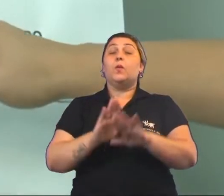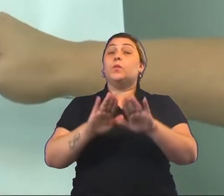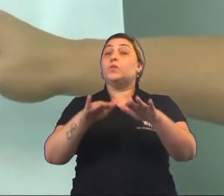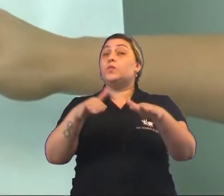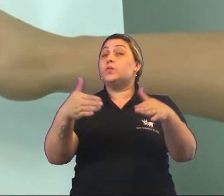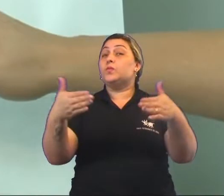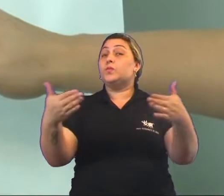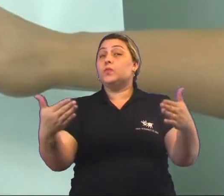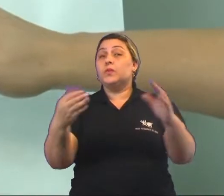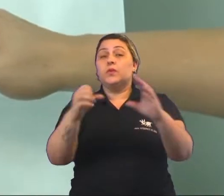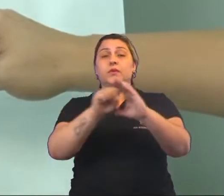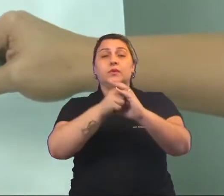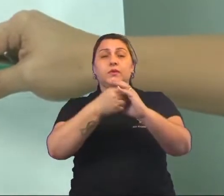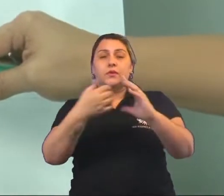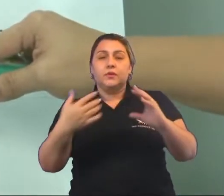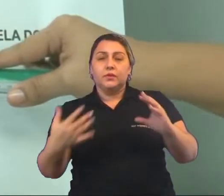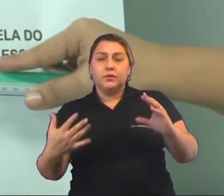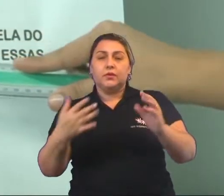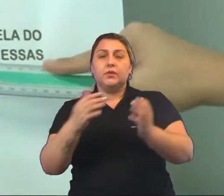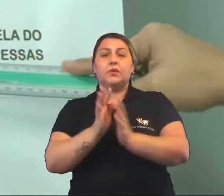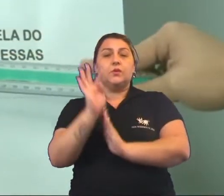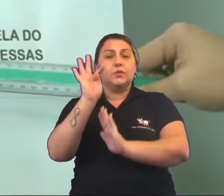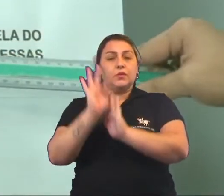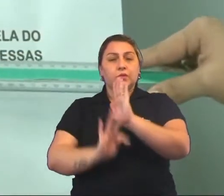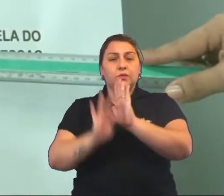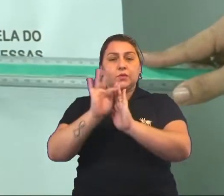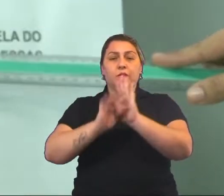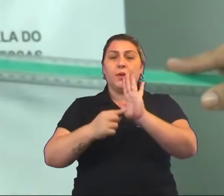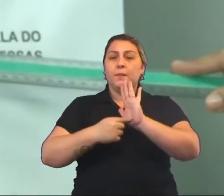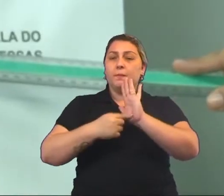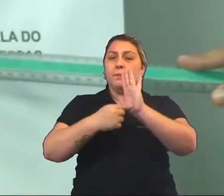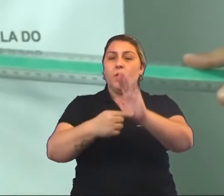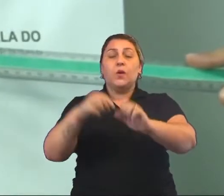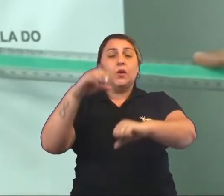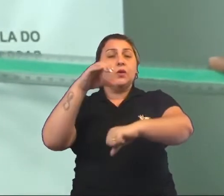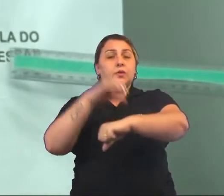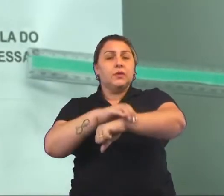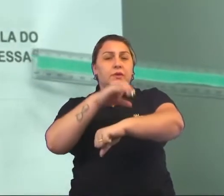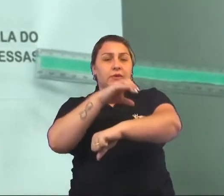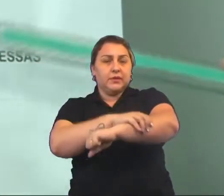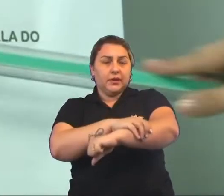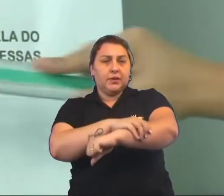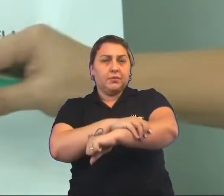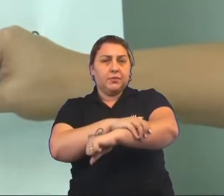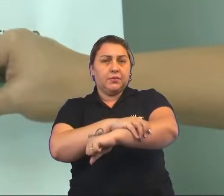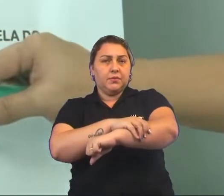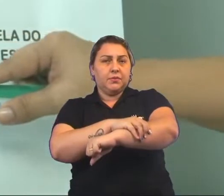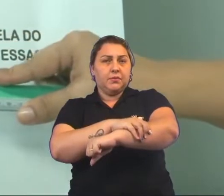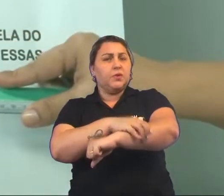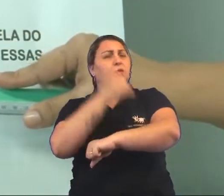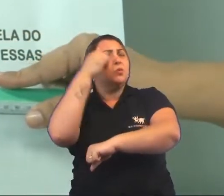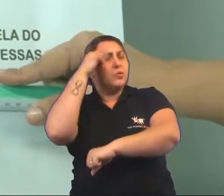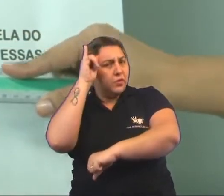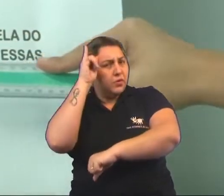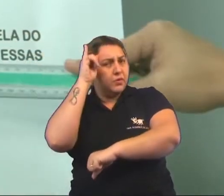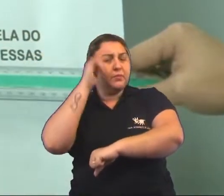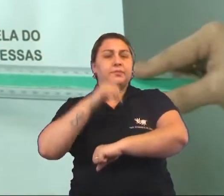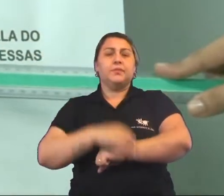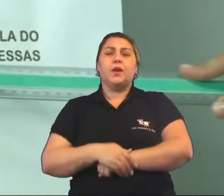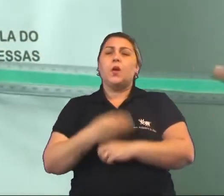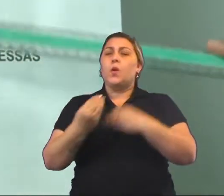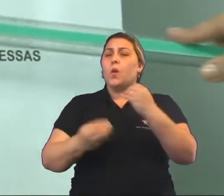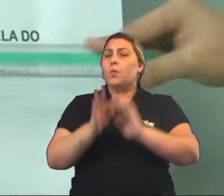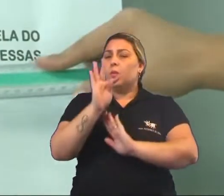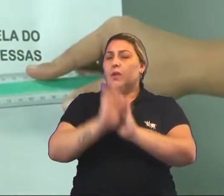que eu tenho sobre esse texto é: quais as características que o texto nos revela do sapo e do boi?